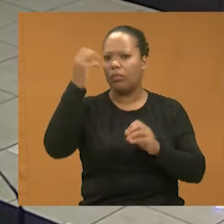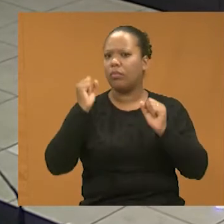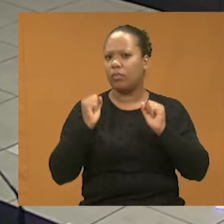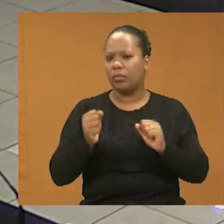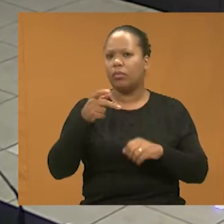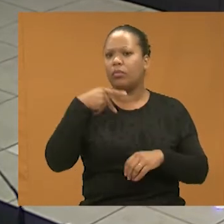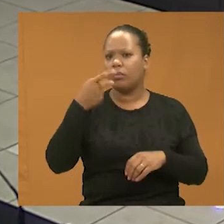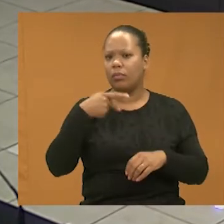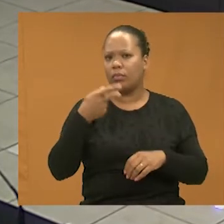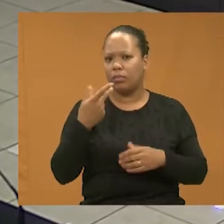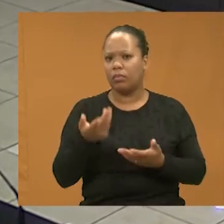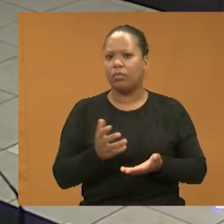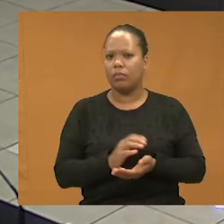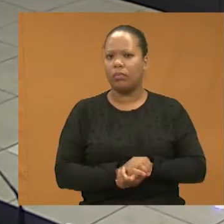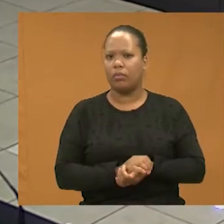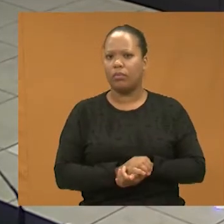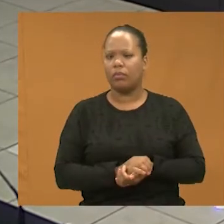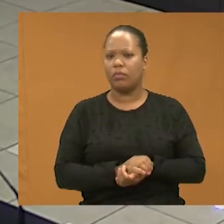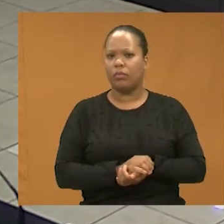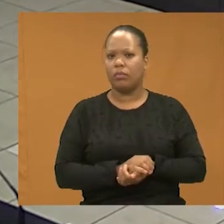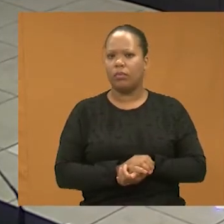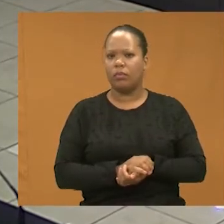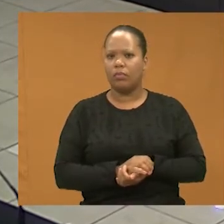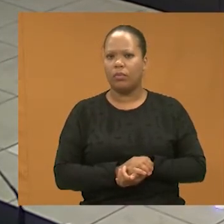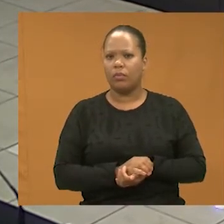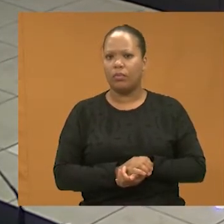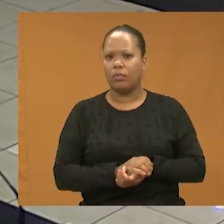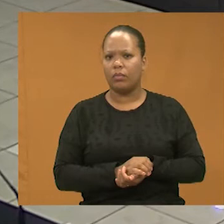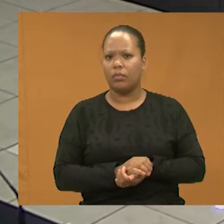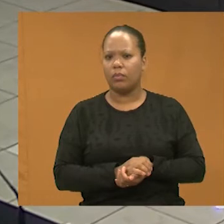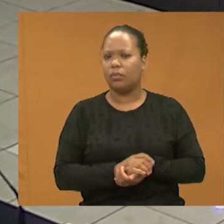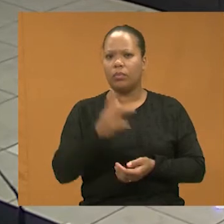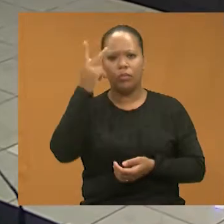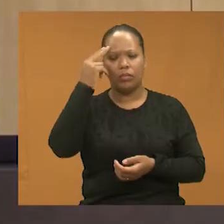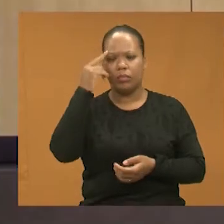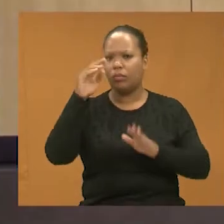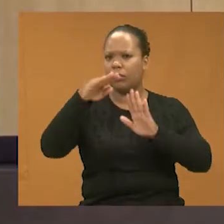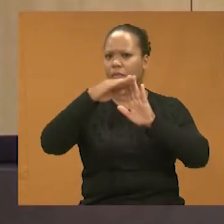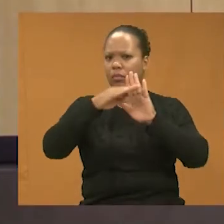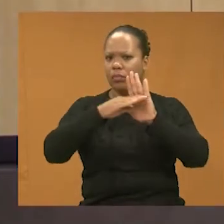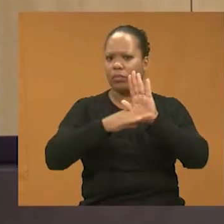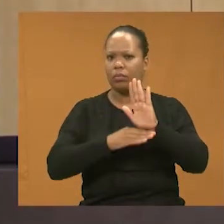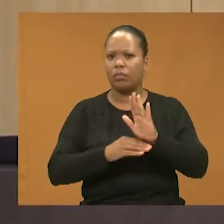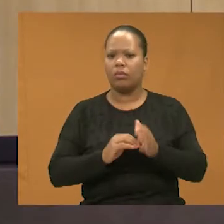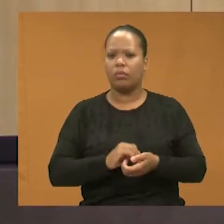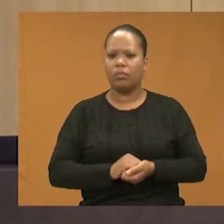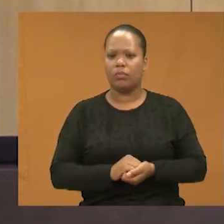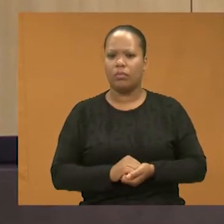se manifestar sobre isso. Né? Então, eu queria encaminhar a sessão conforme o regimento da casa. Correto. Obrigado, vereador